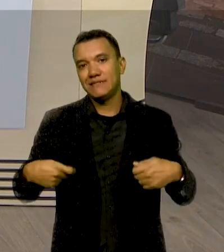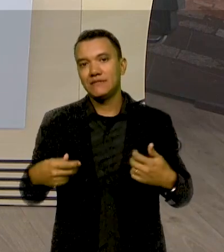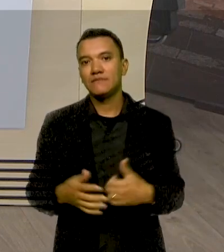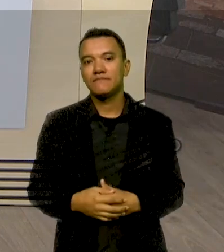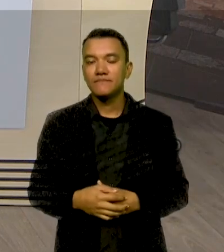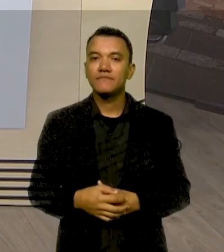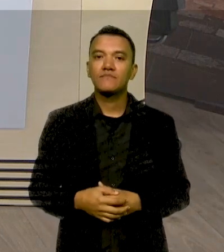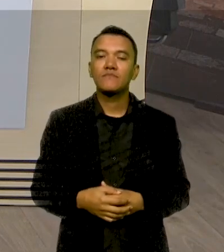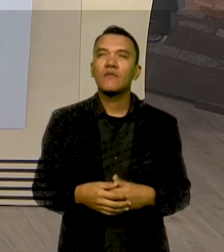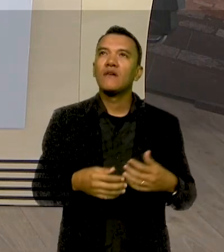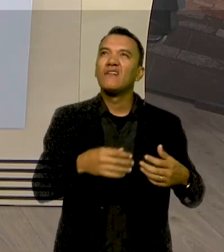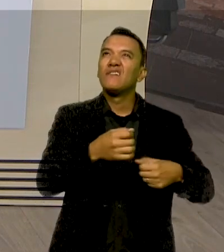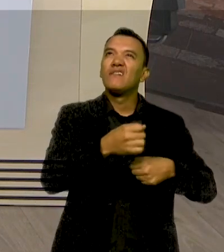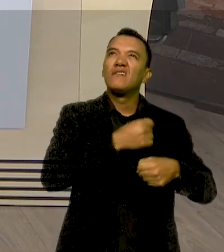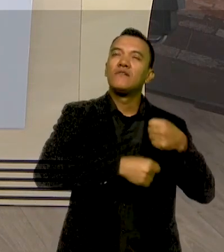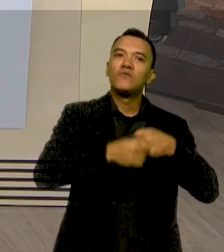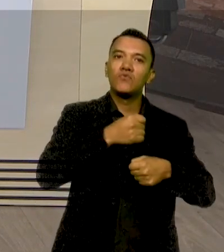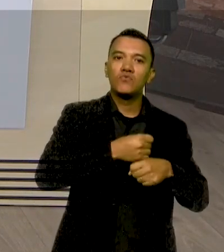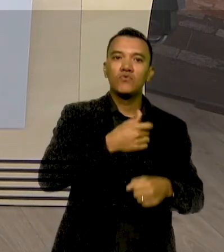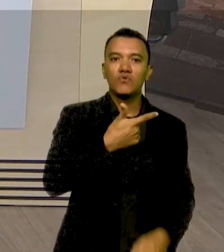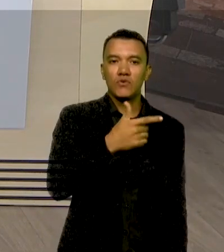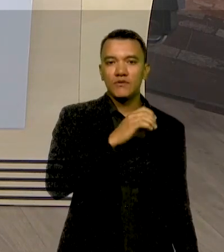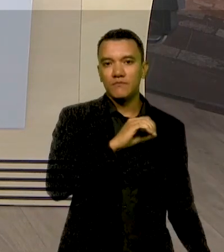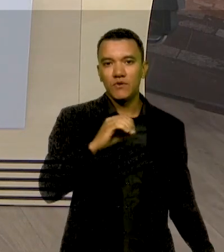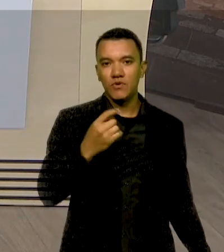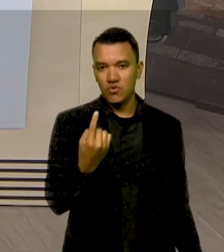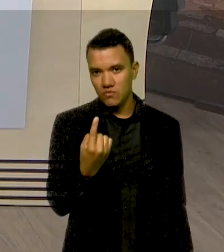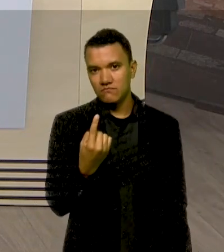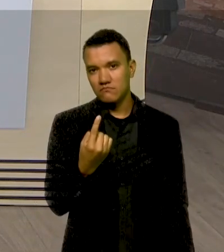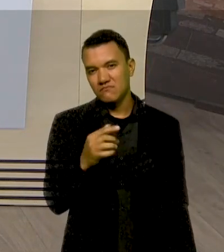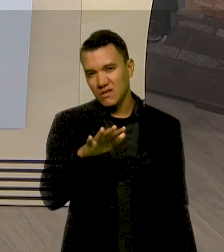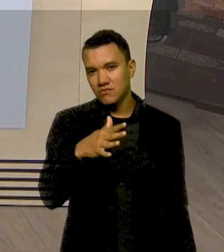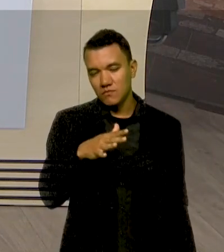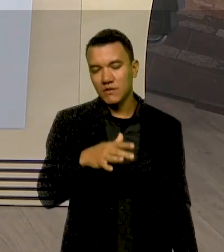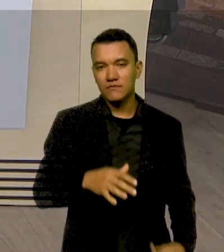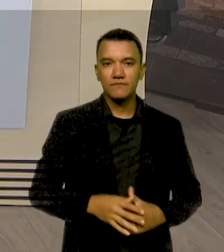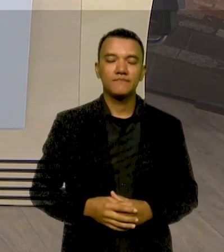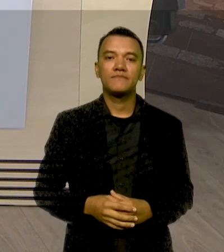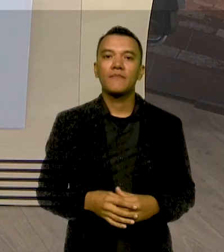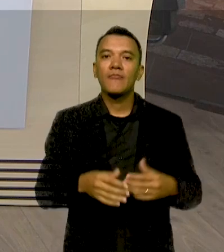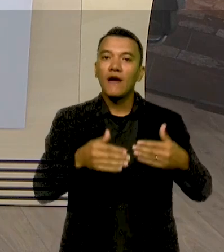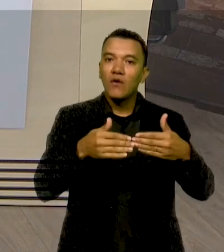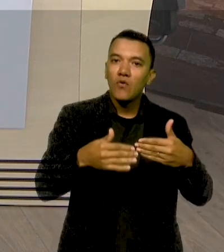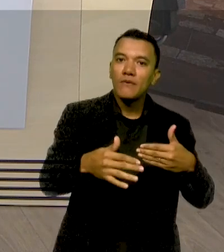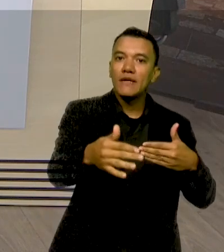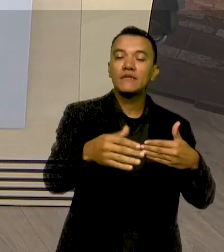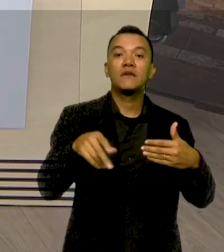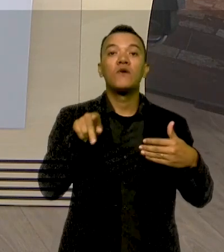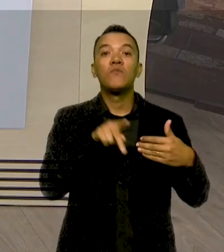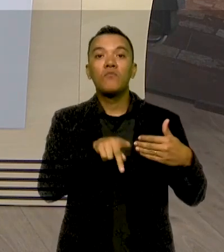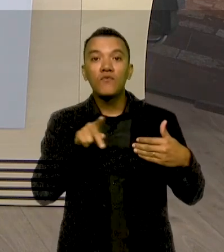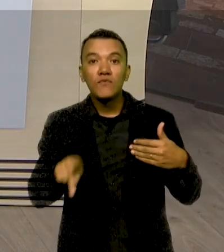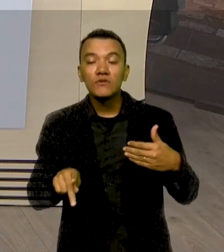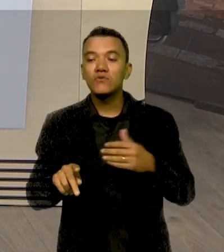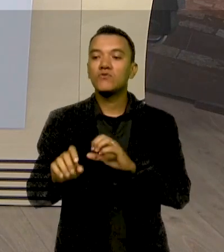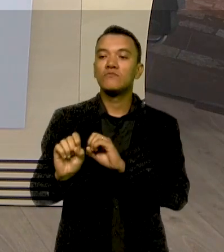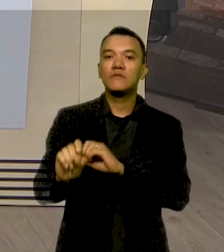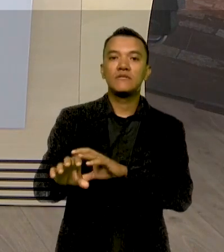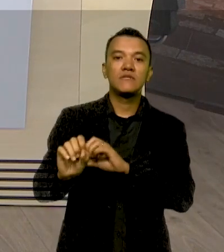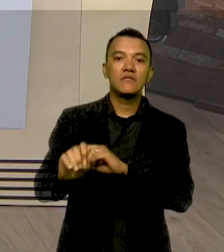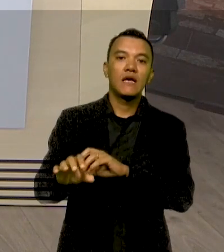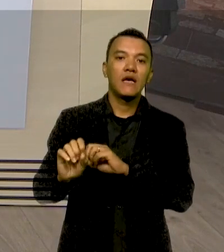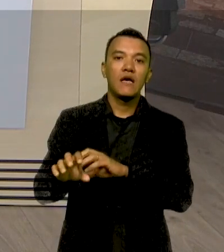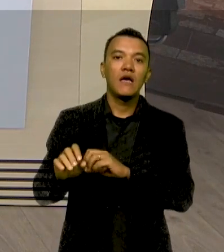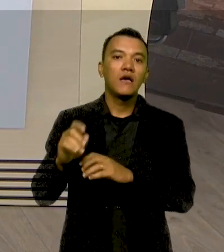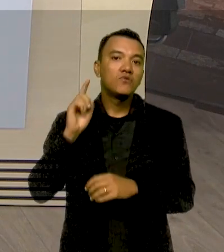acontecer a partir de 2001, né? E aí se começam os professores que davam aula para esses